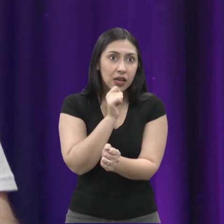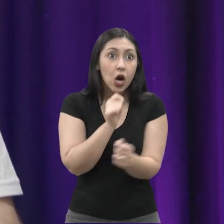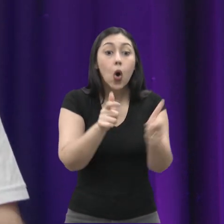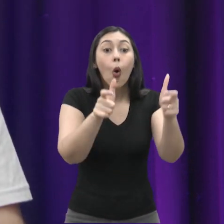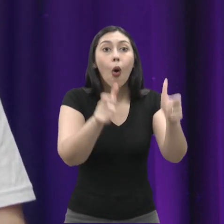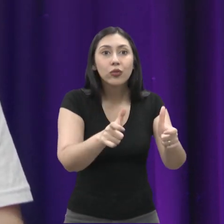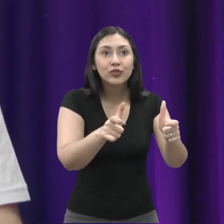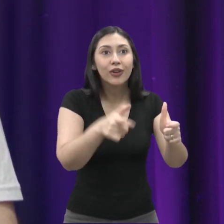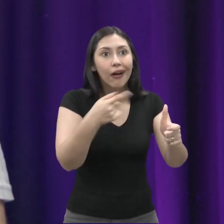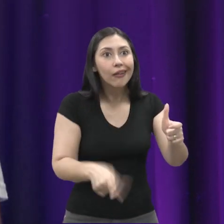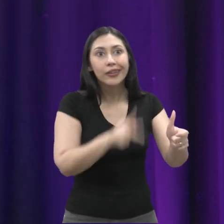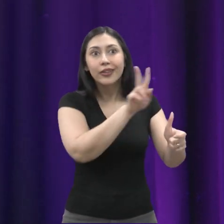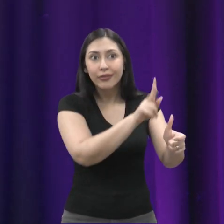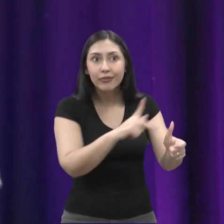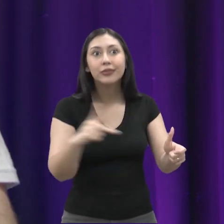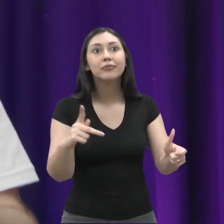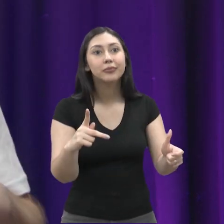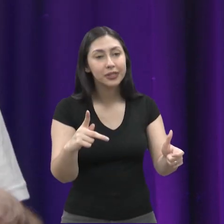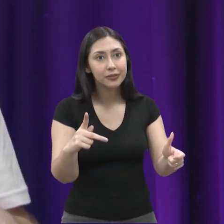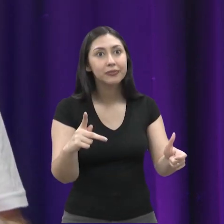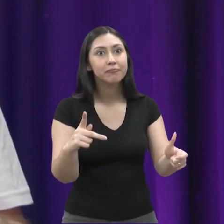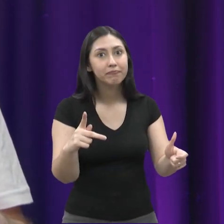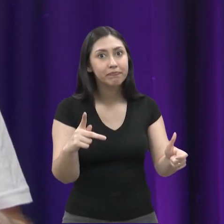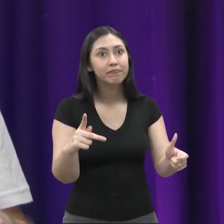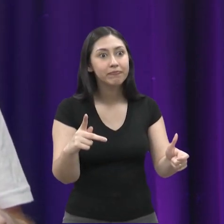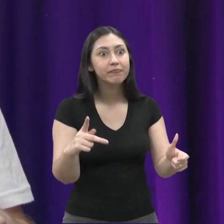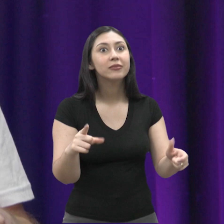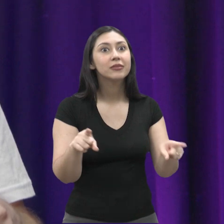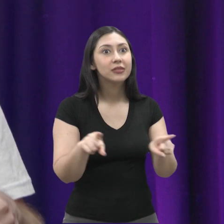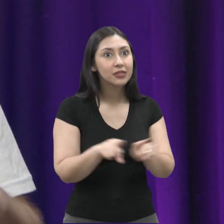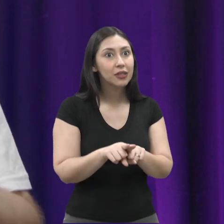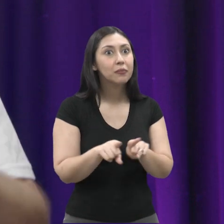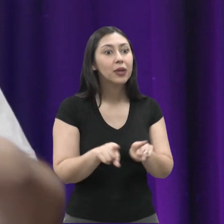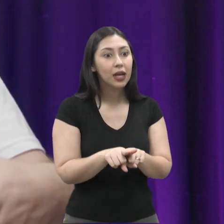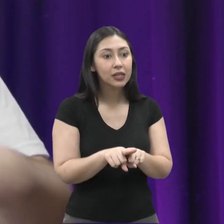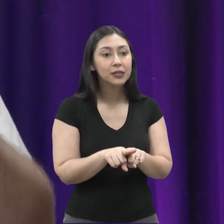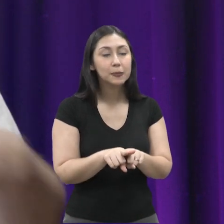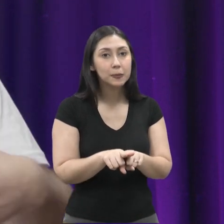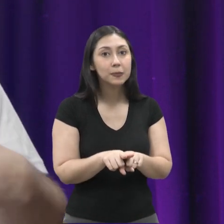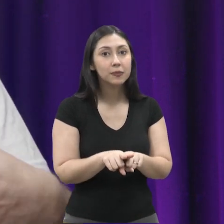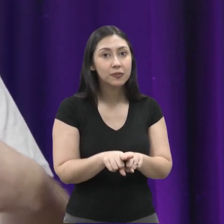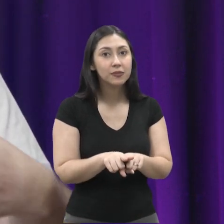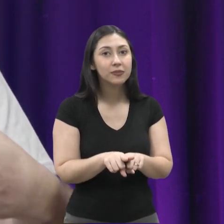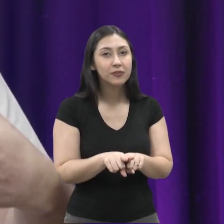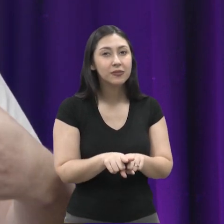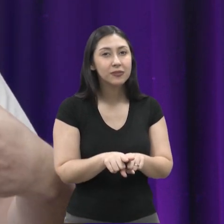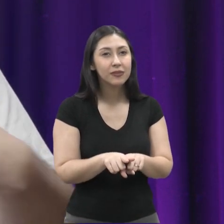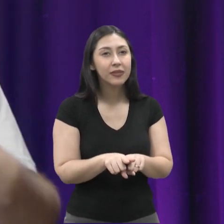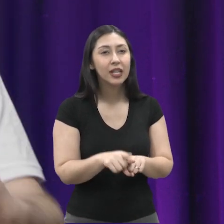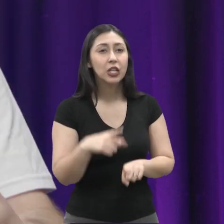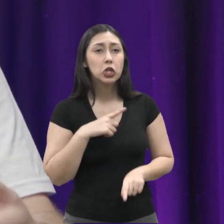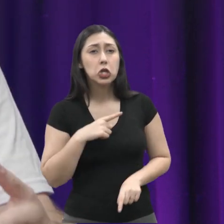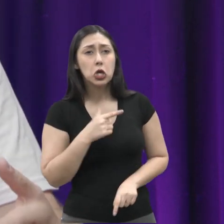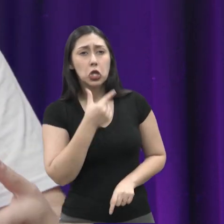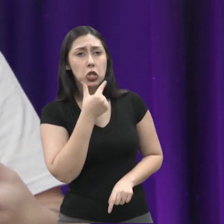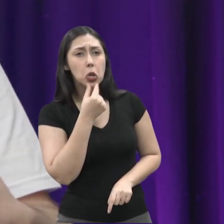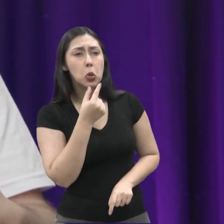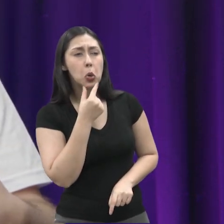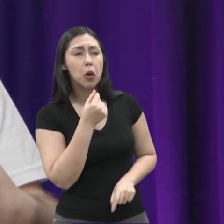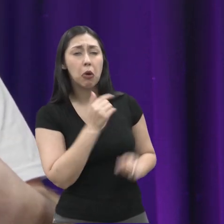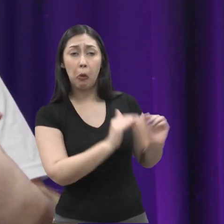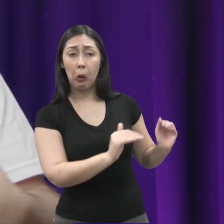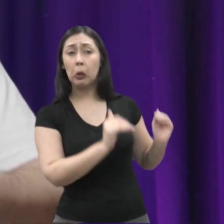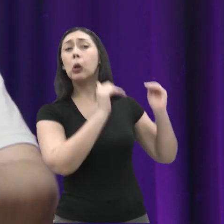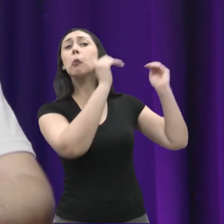elite que ainda apoiava a continuidade da monarquia. Uma das últimas partes assim, de grupos poderosos que não